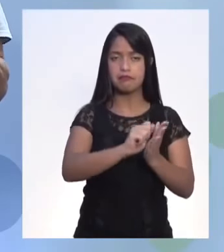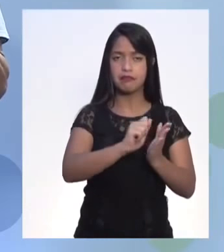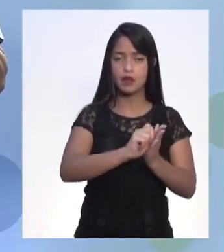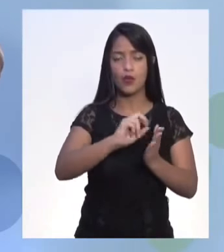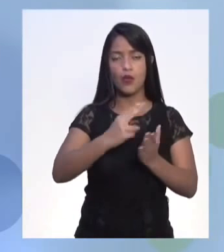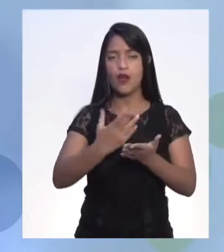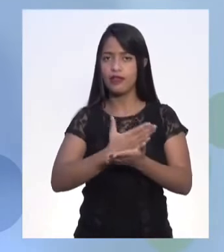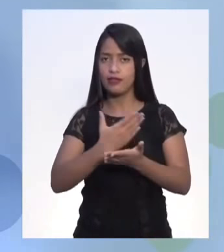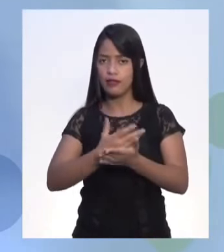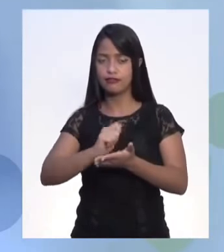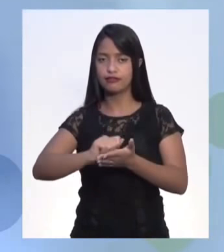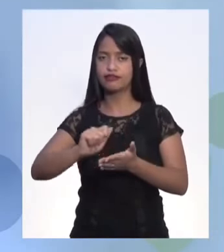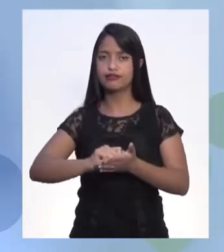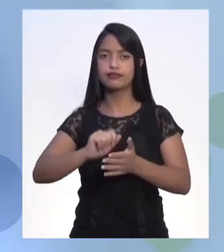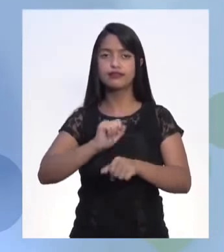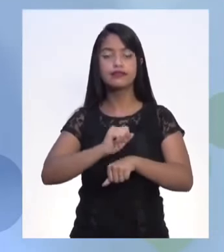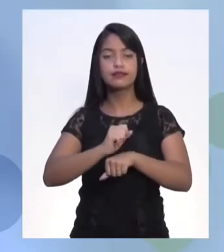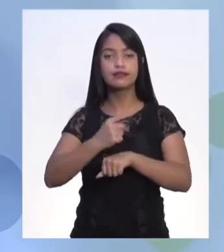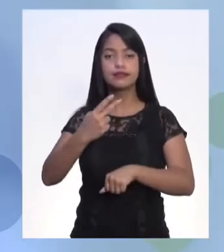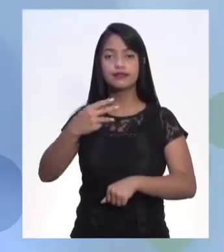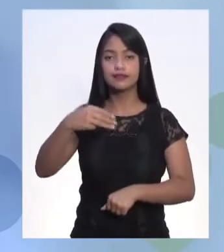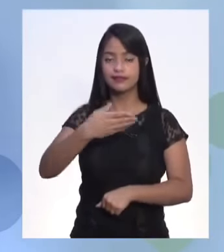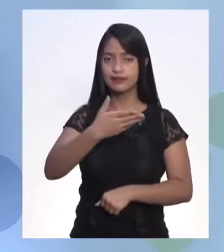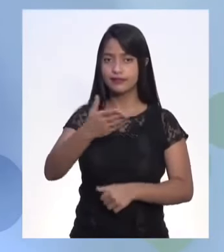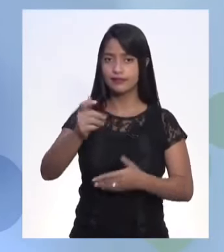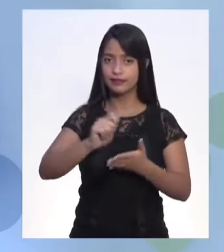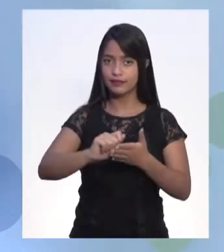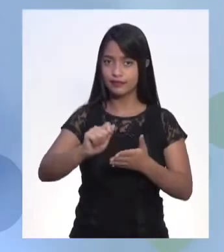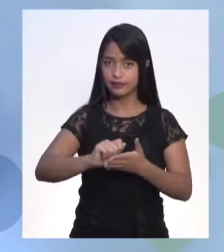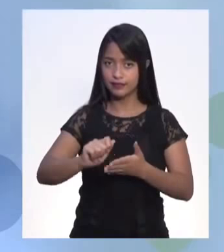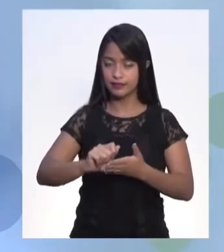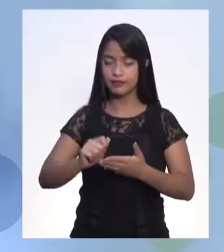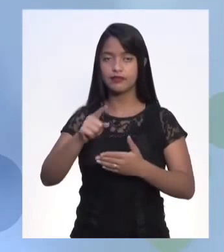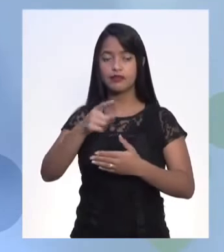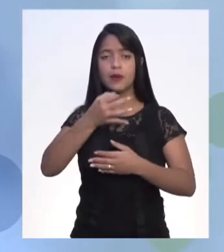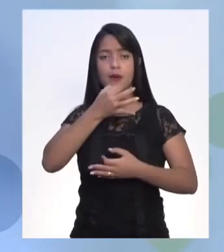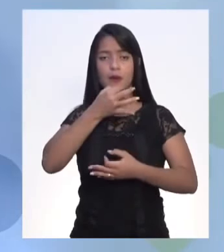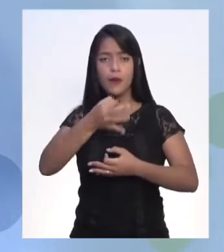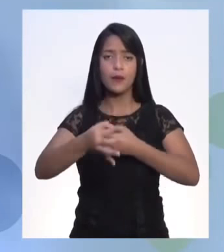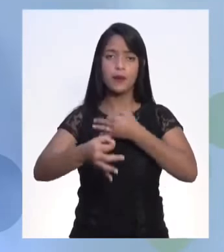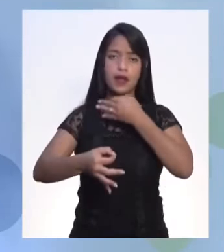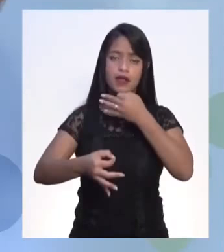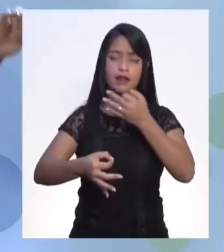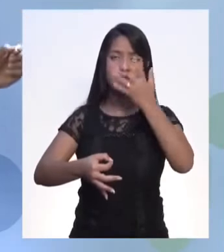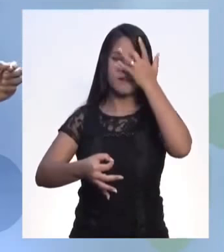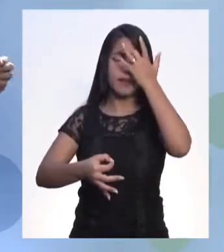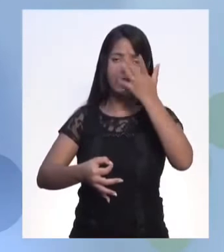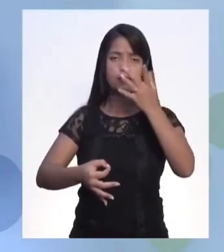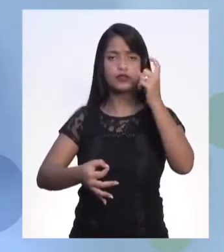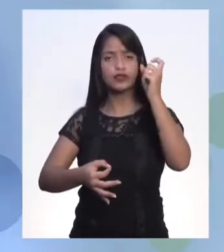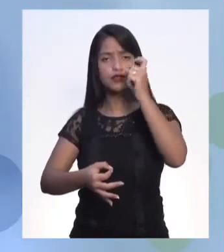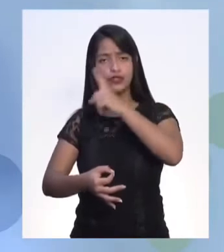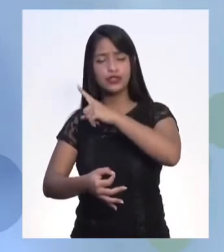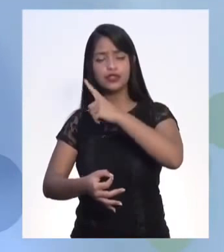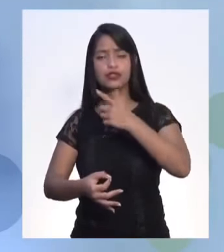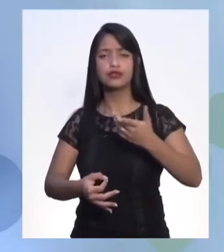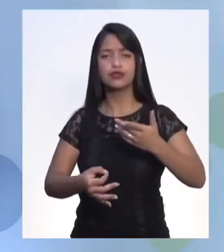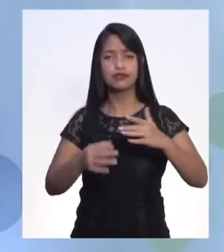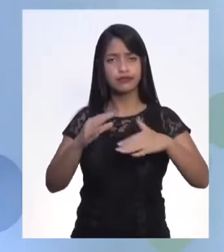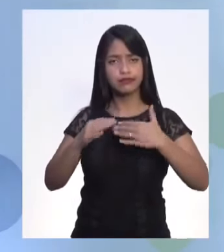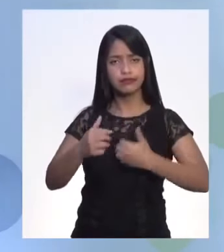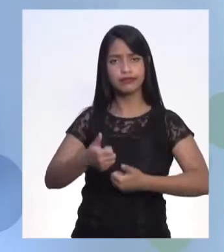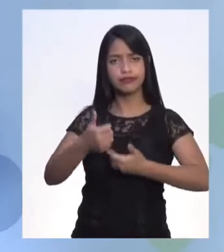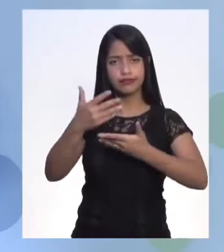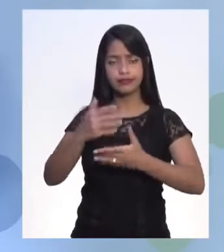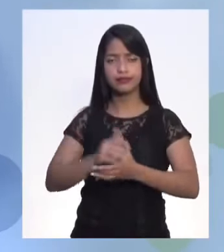sem muito problema a aí a gente vai dar dois minutinhos para vocês fazer eles mandarem os comentários se foi fácil se foi